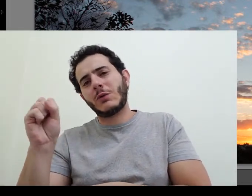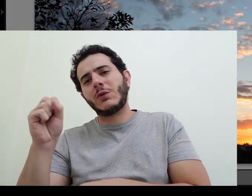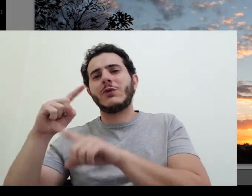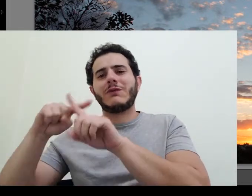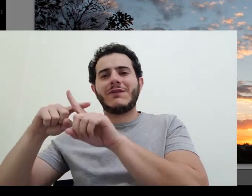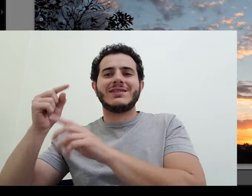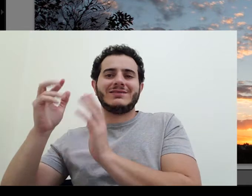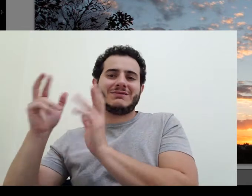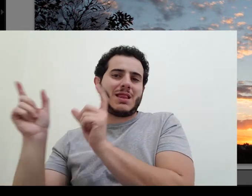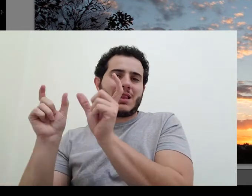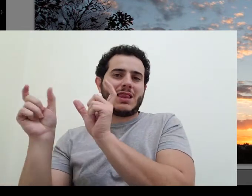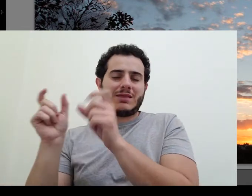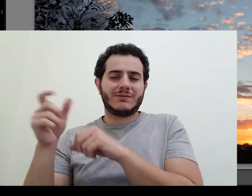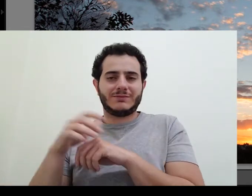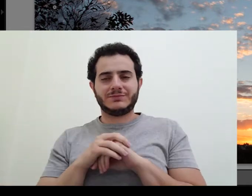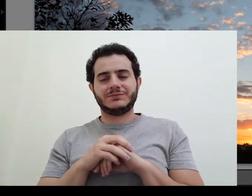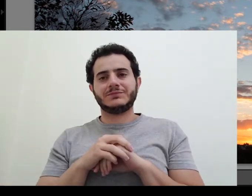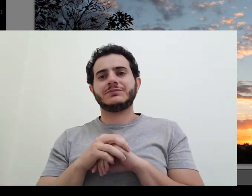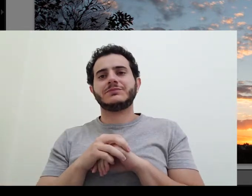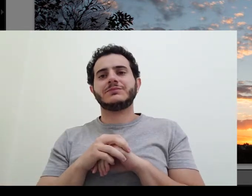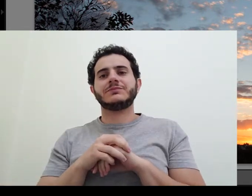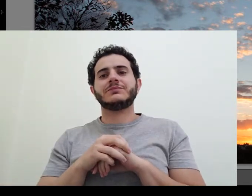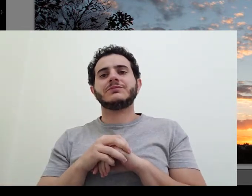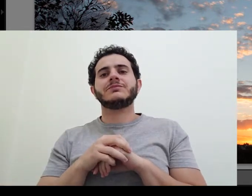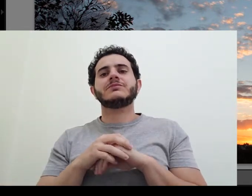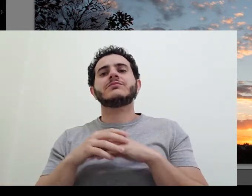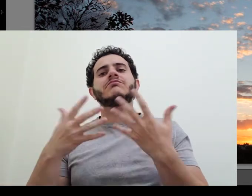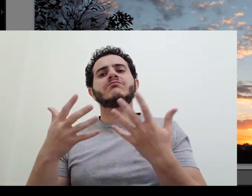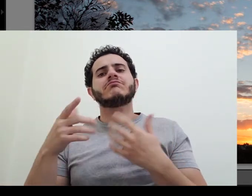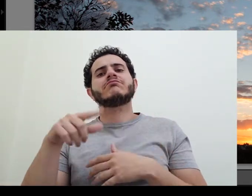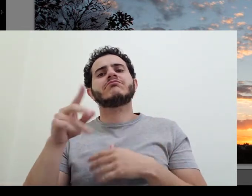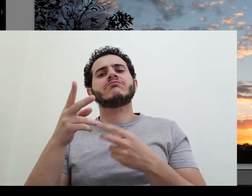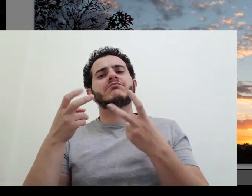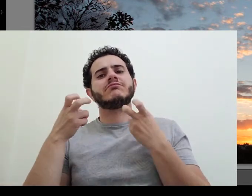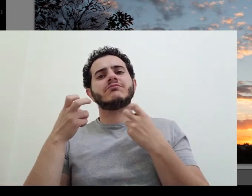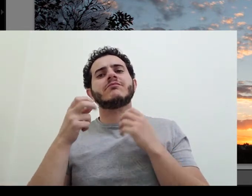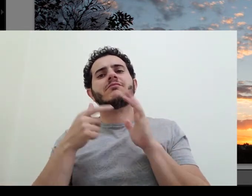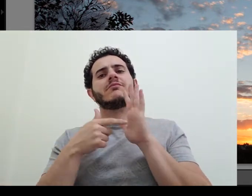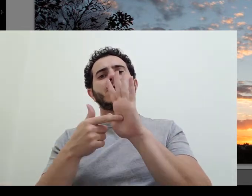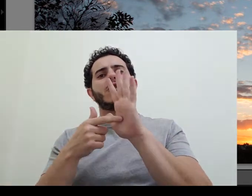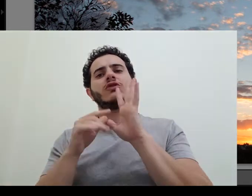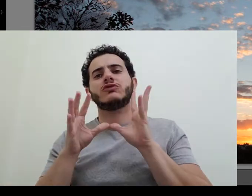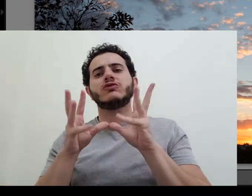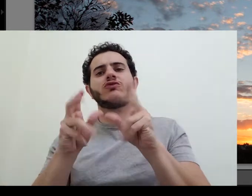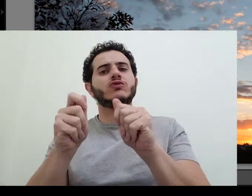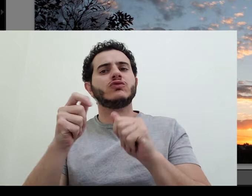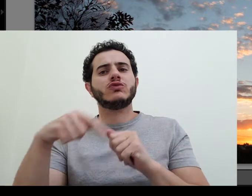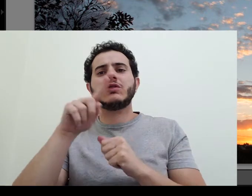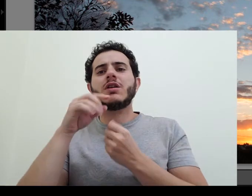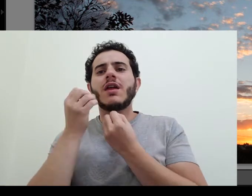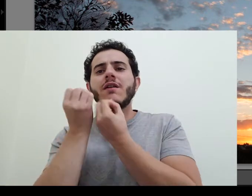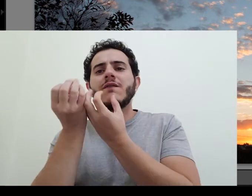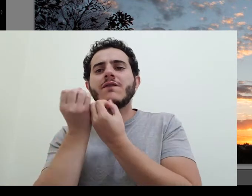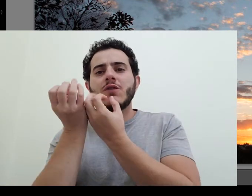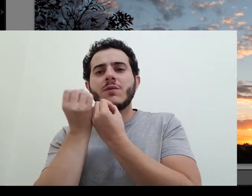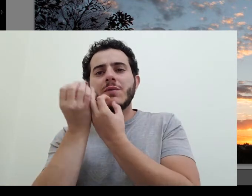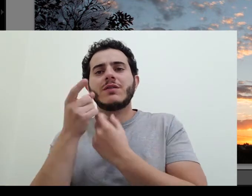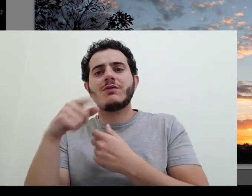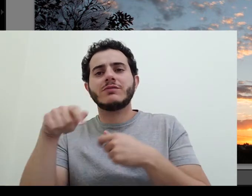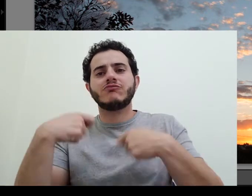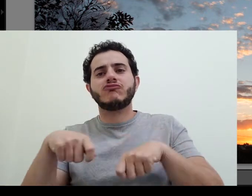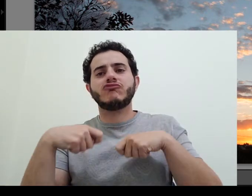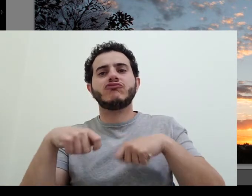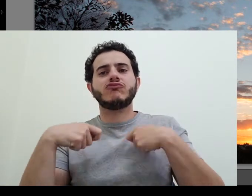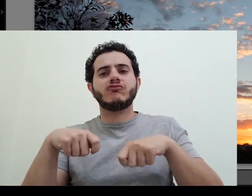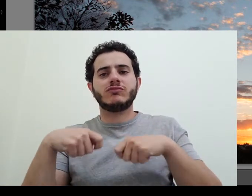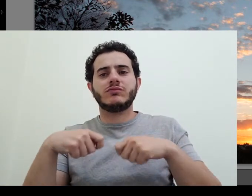3.648 no lado menor, no lado vertical. E aí aqui ele mostra as informações. Eu aperto o I de novo, ele roda para as informações EXIF